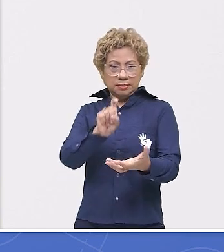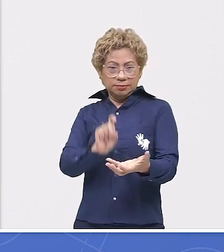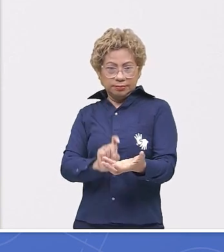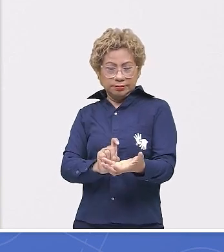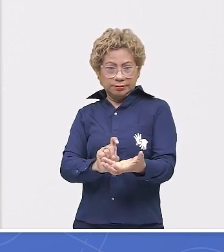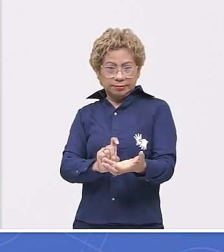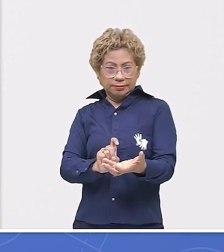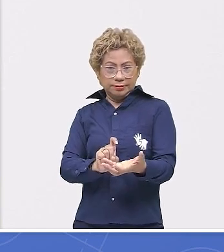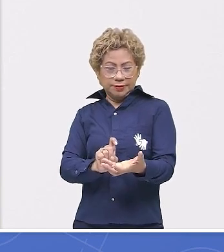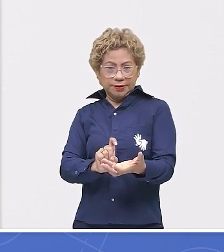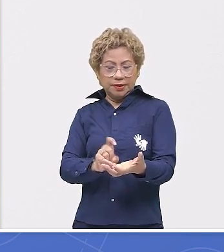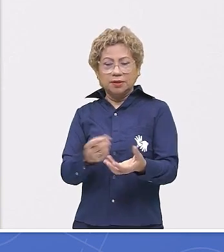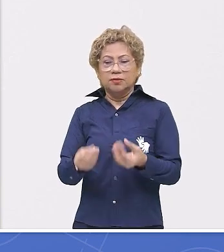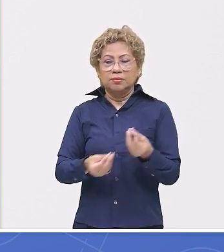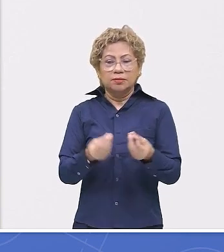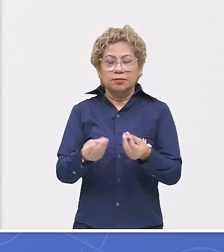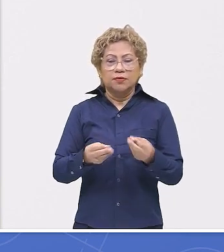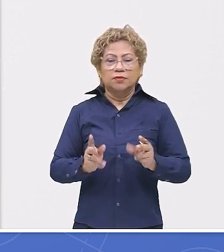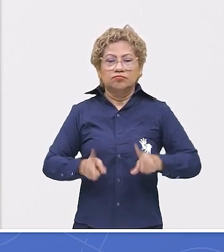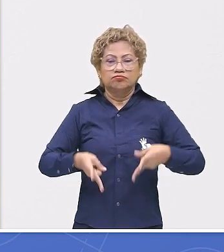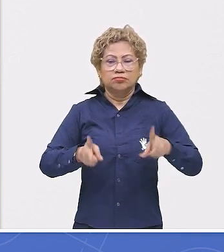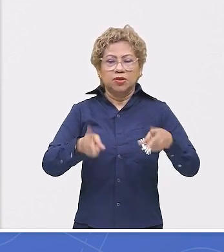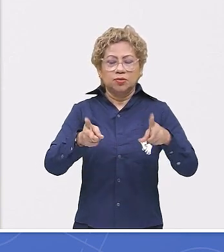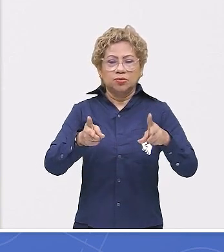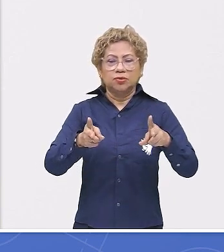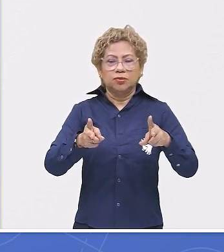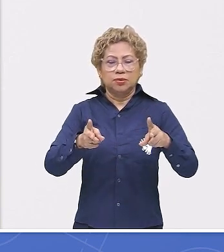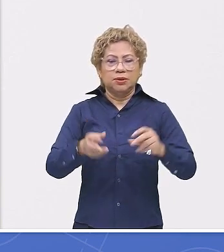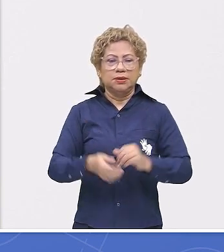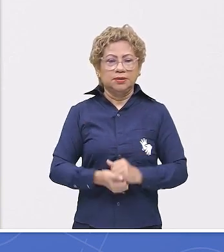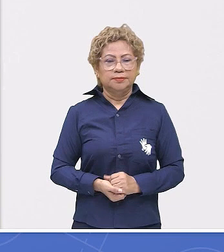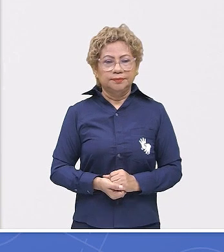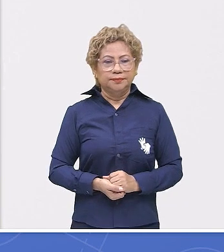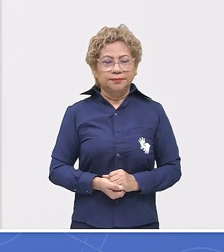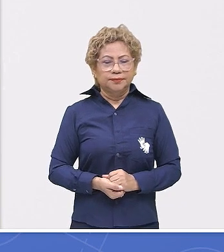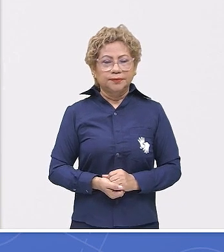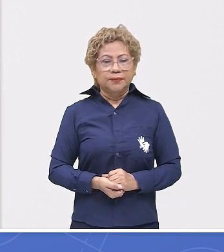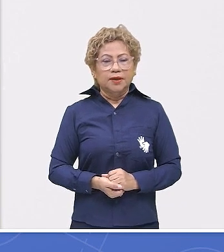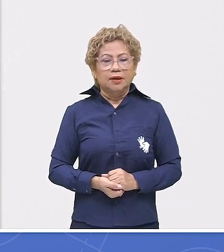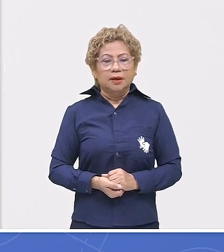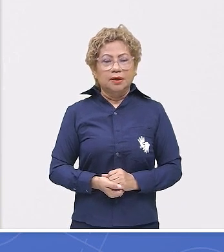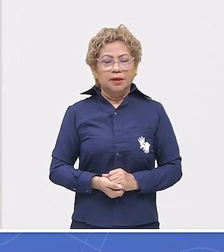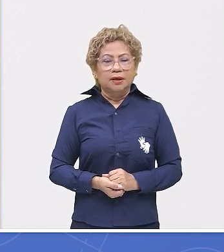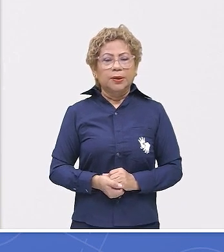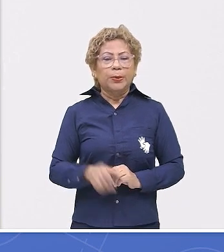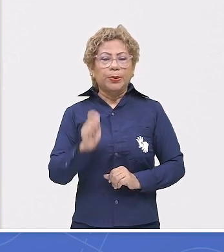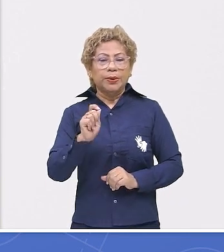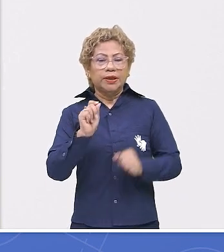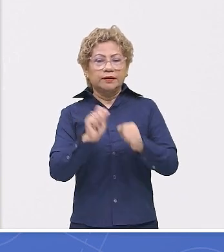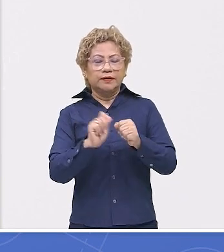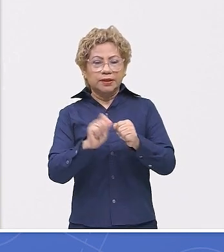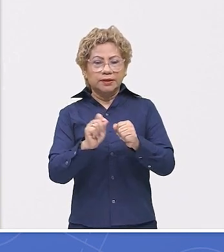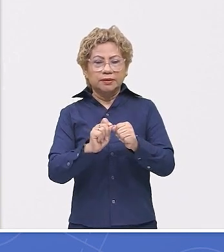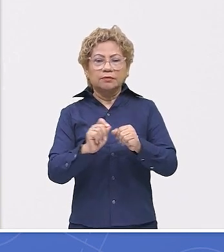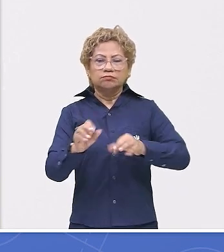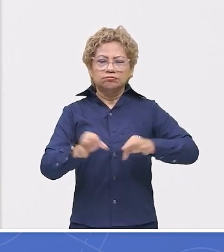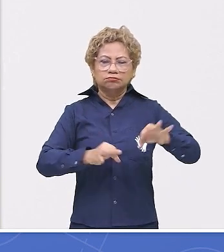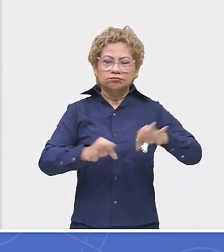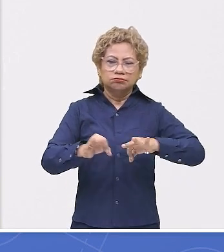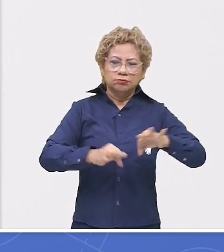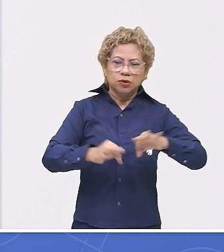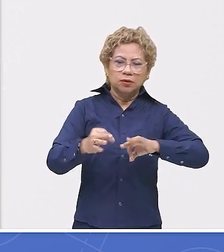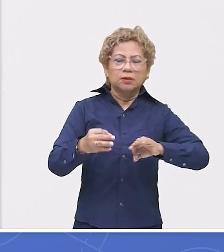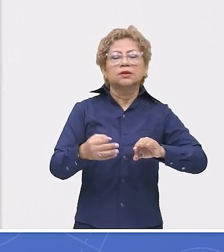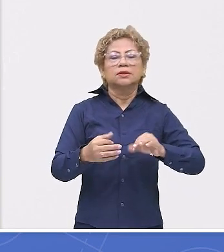como se fosse a continuação, porém, do lado oposto, tá? E a sua principal função vai ser a de estabelecer a